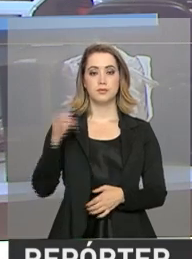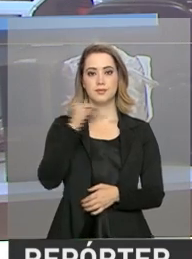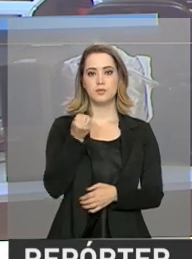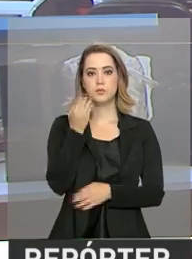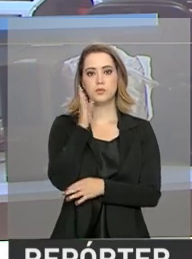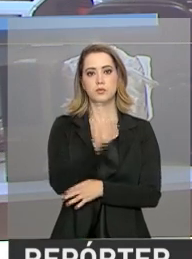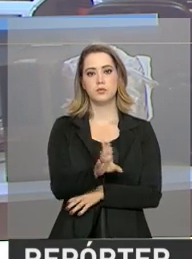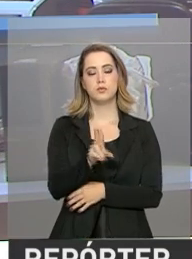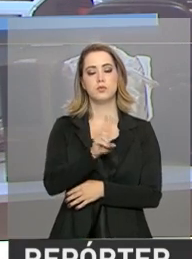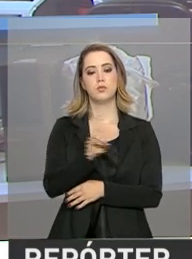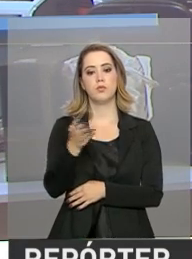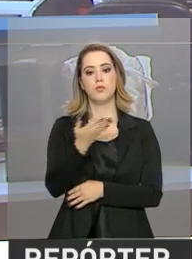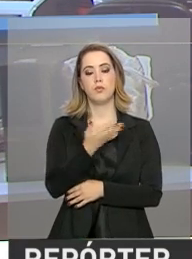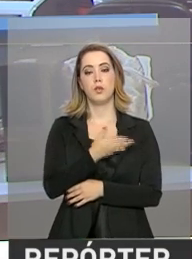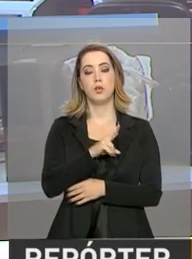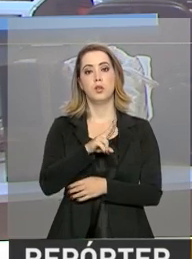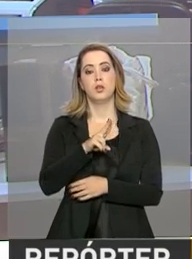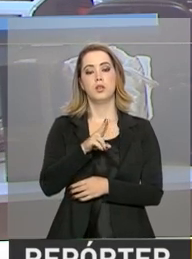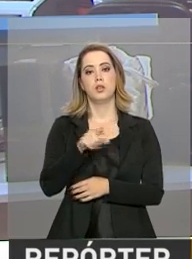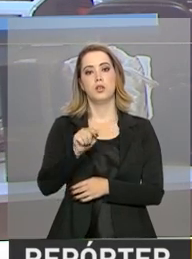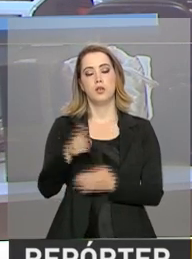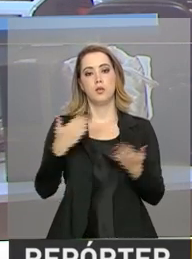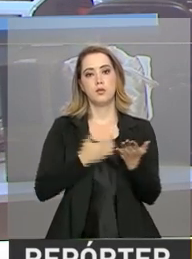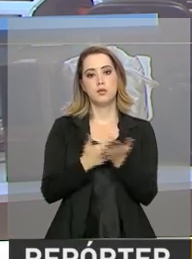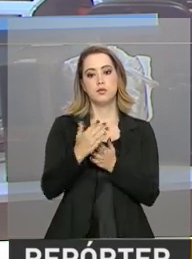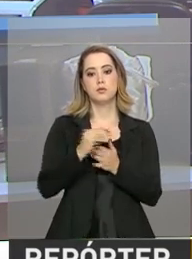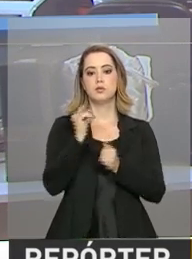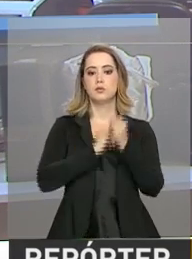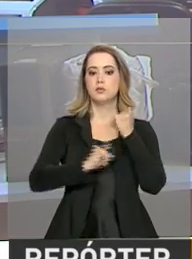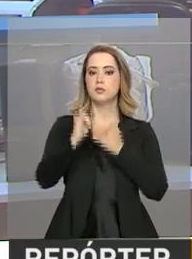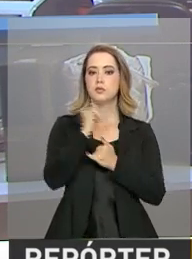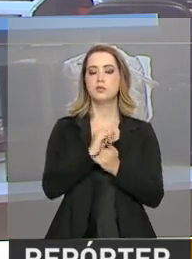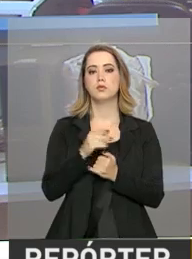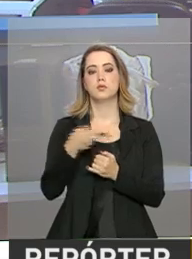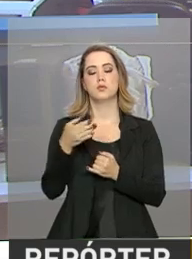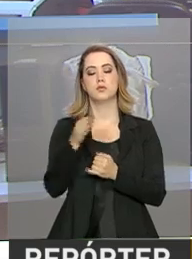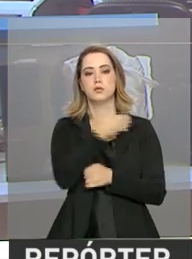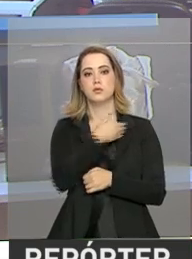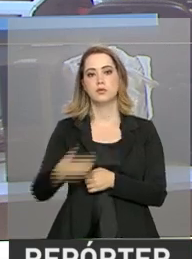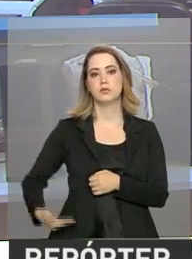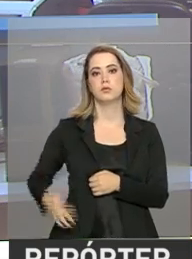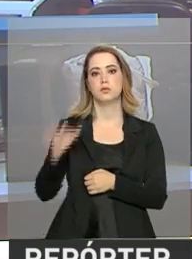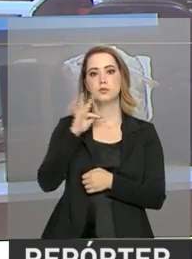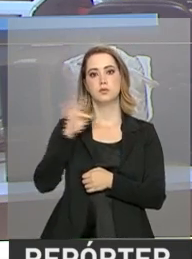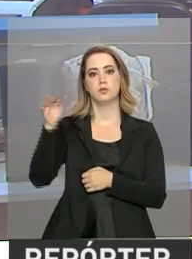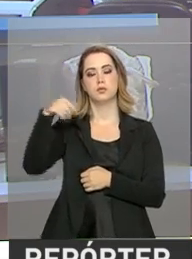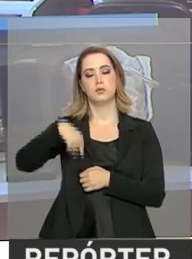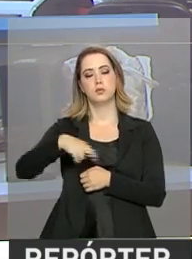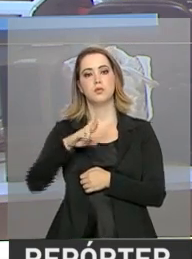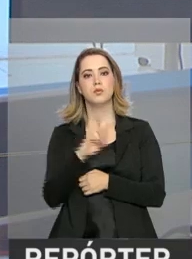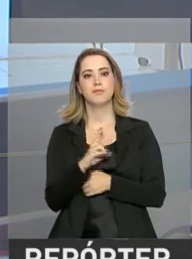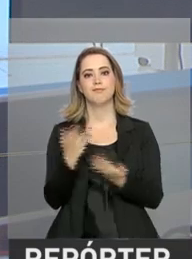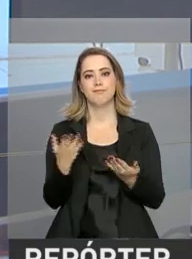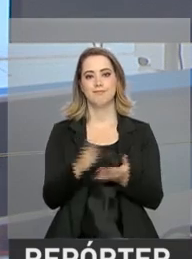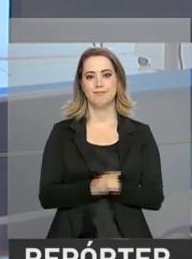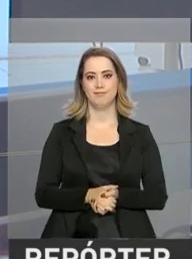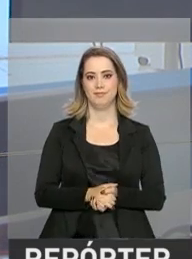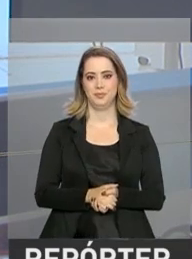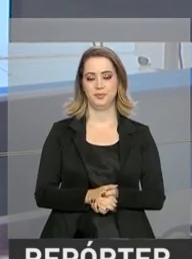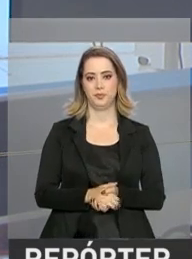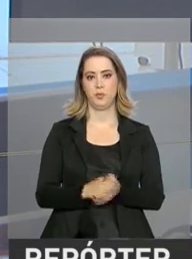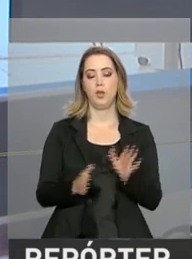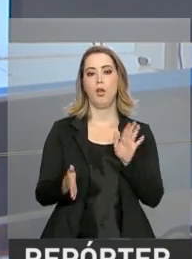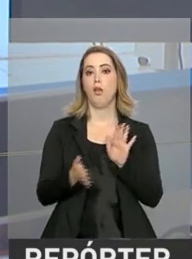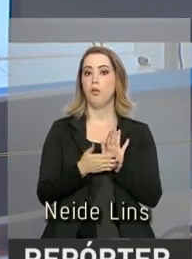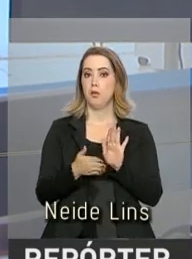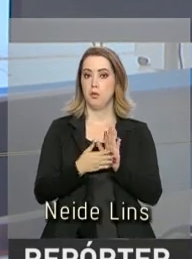Olá, boa tarde, eu sou José Luiz Filho e a partir de agora trago para você as notícias do governo federal aqui no Repórter NBR. A